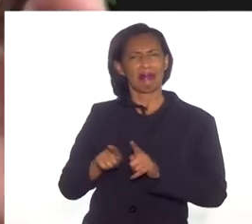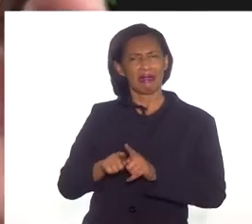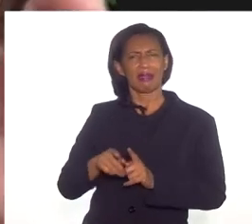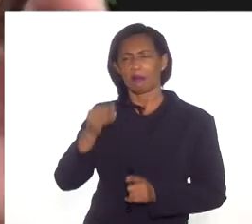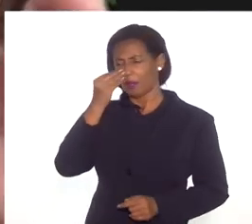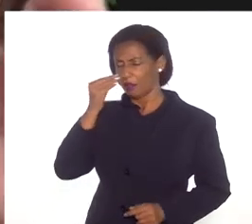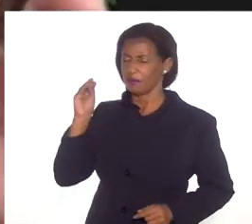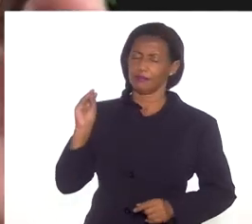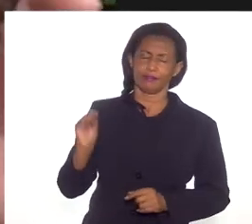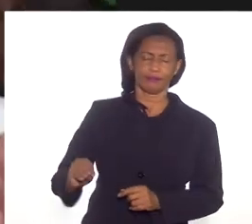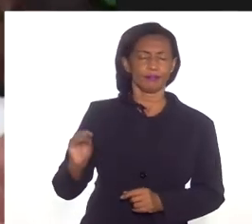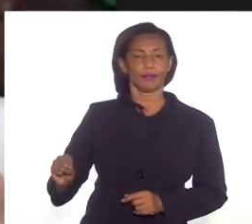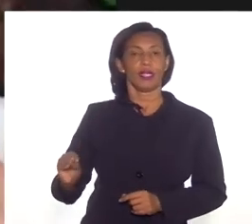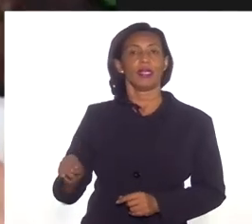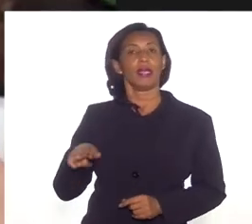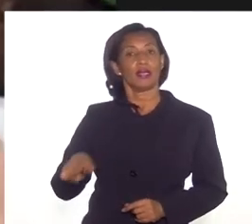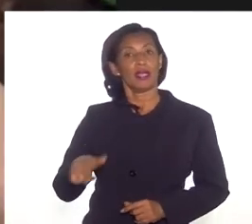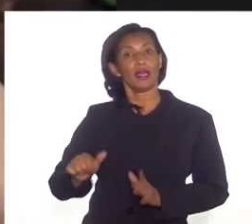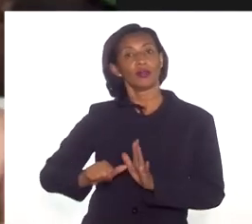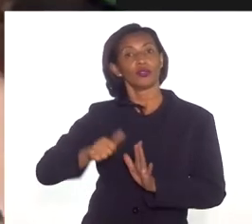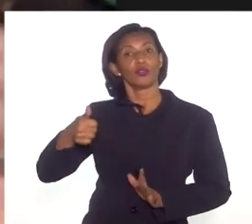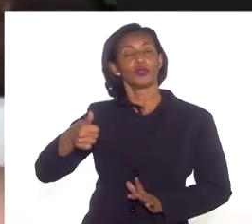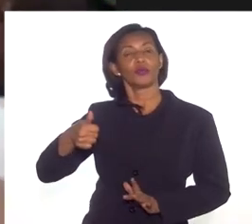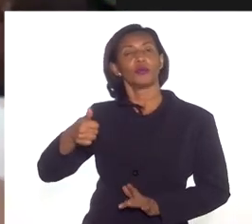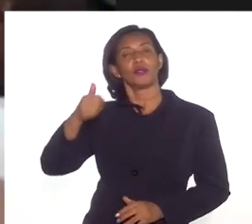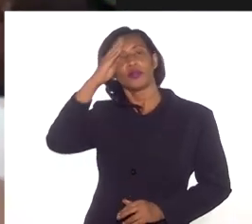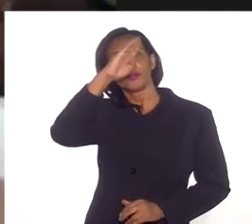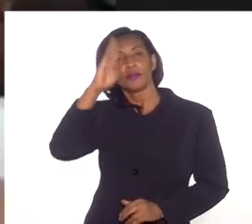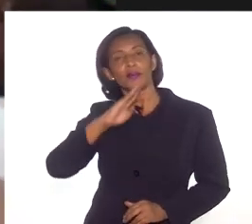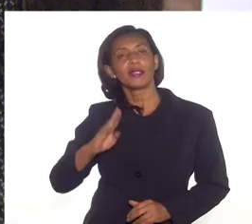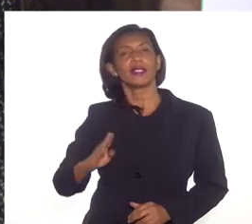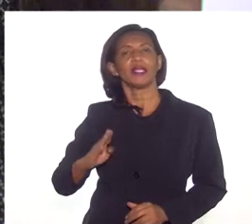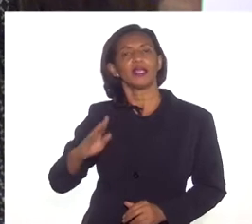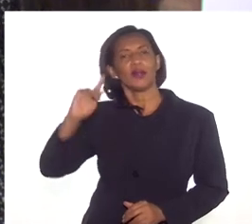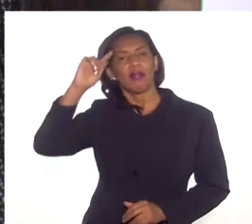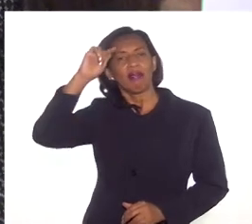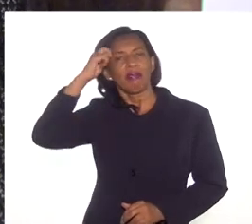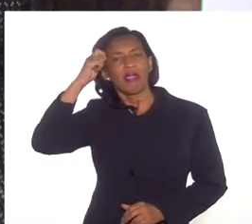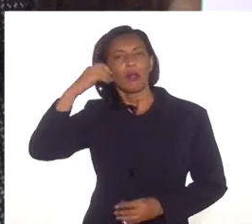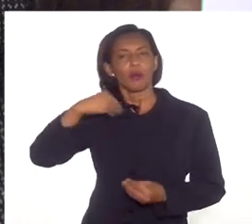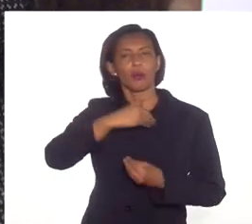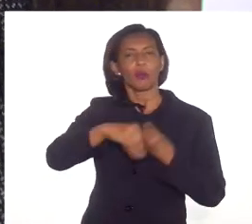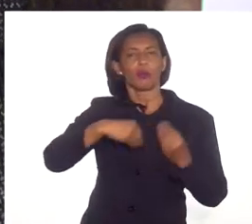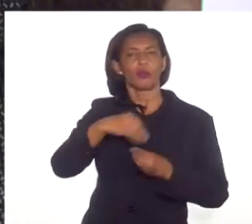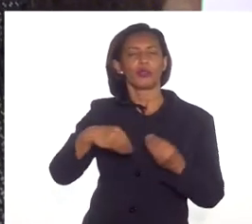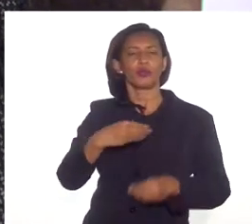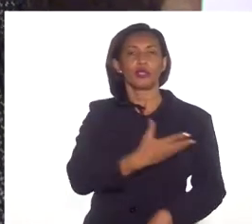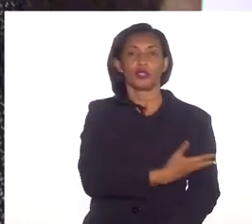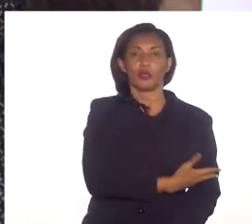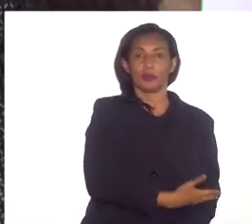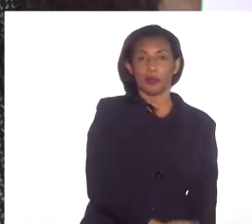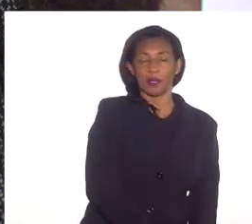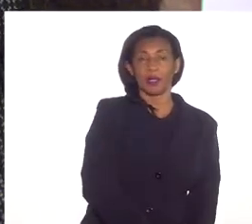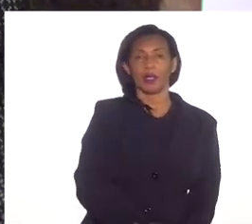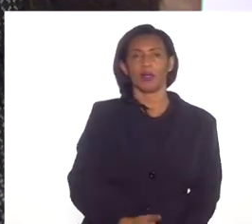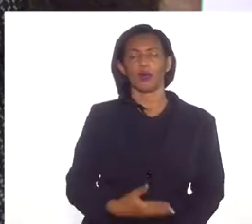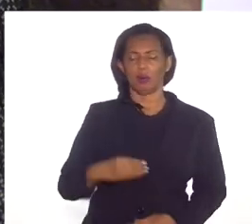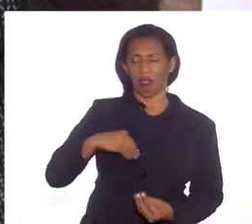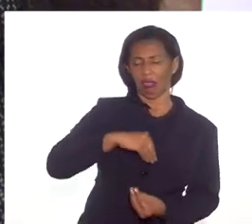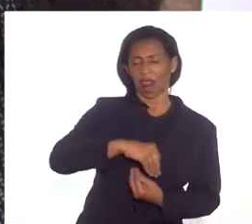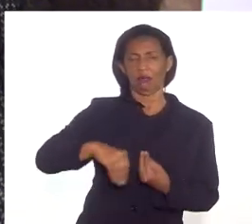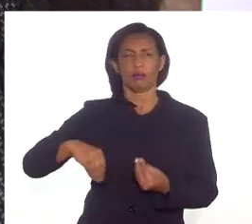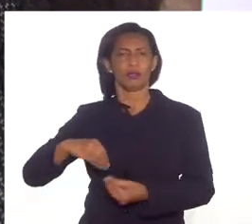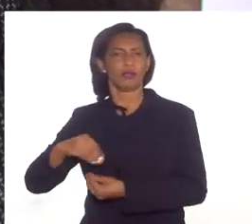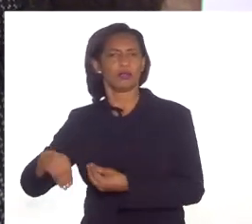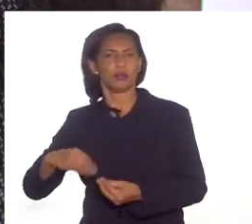eram os primeiros brasileirinhos, né, mestiços, digamos assim, de negros e brancos, e que depois